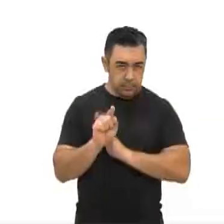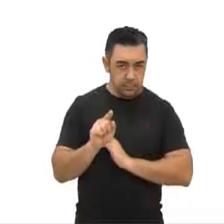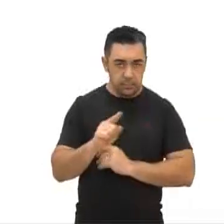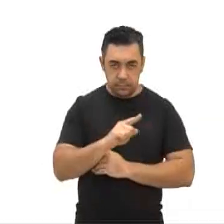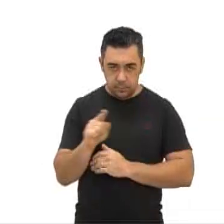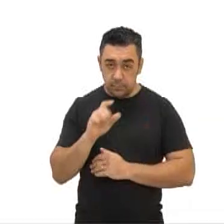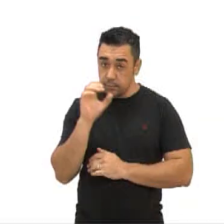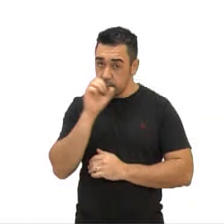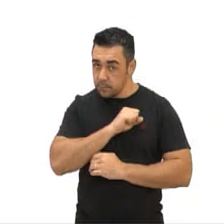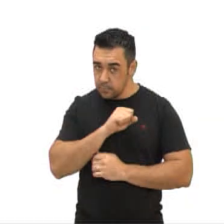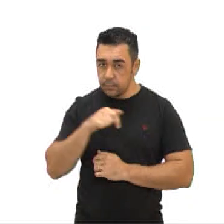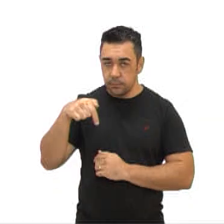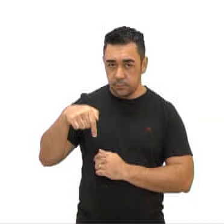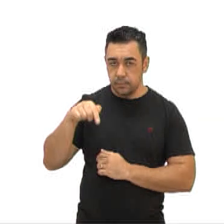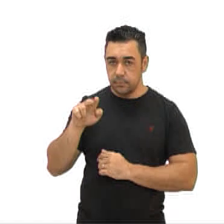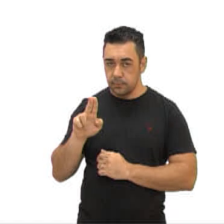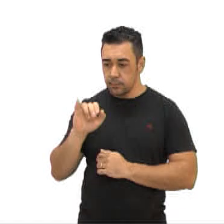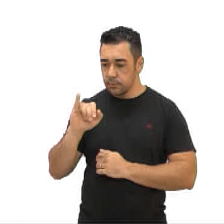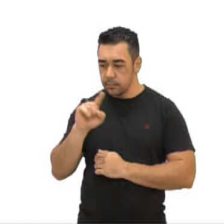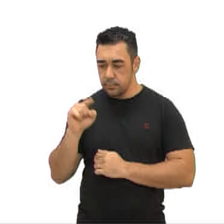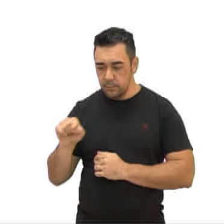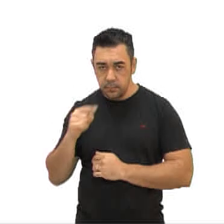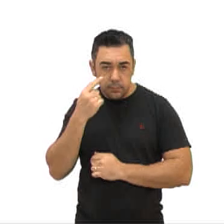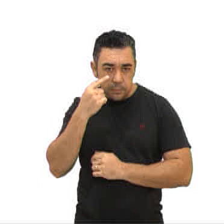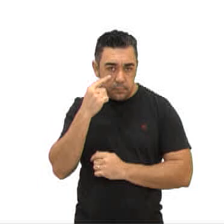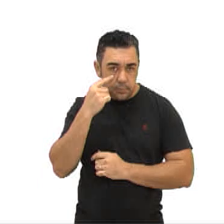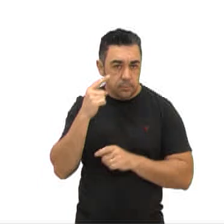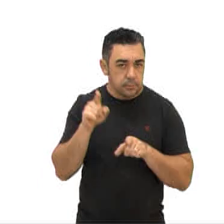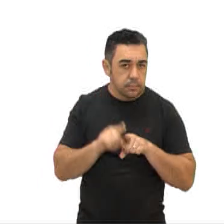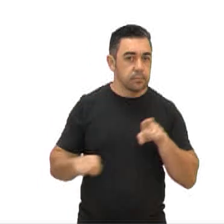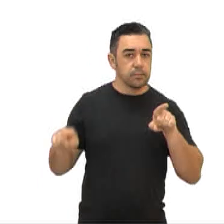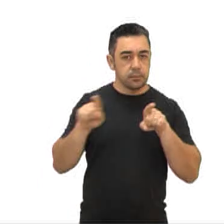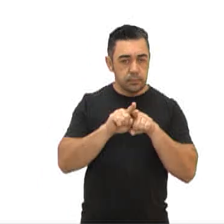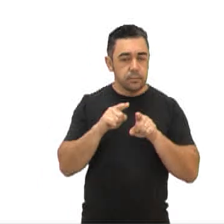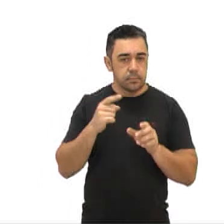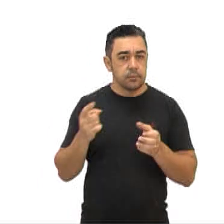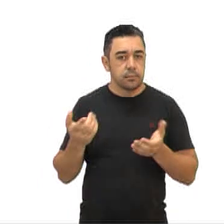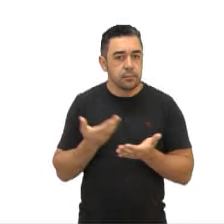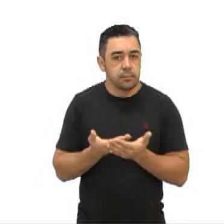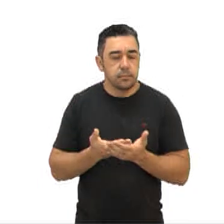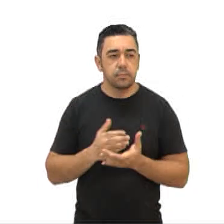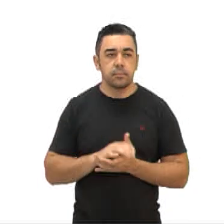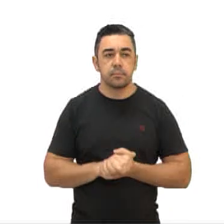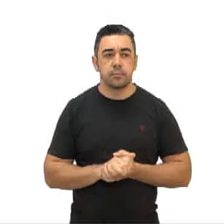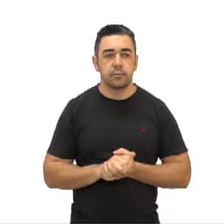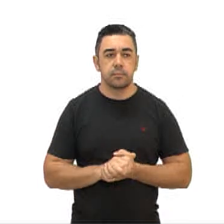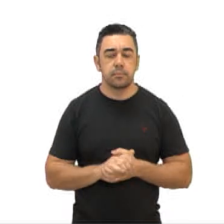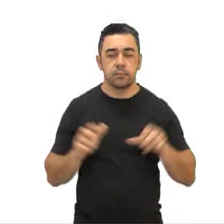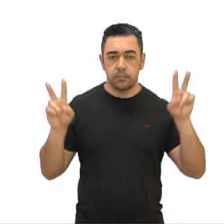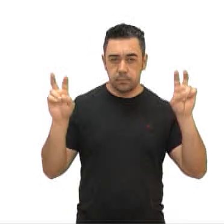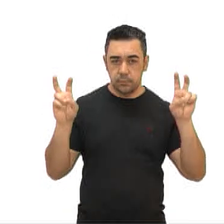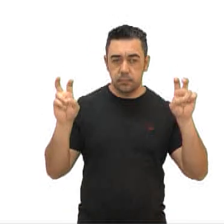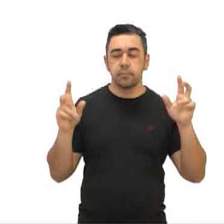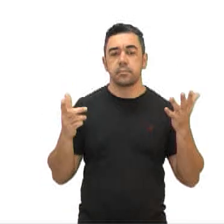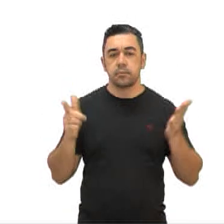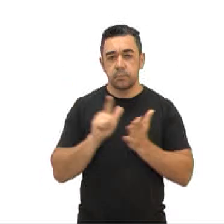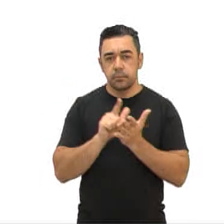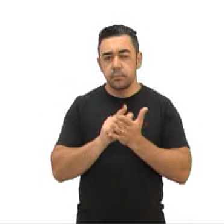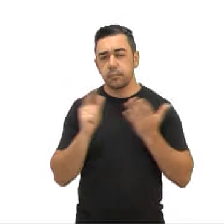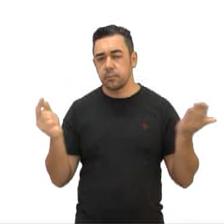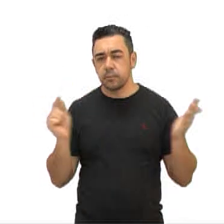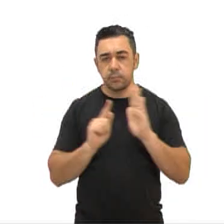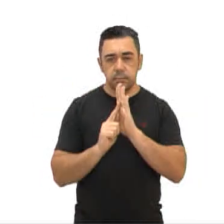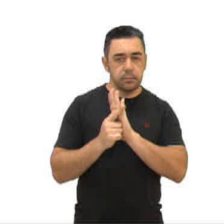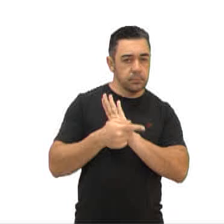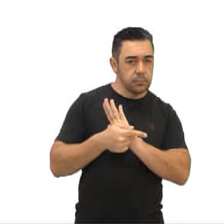quiz, certo? Vamos retomar aí um pouquinho do que nós vimos na aula. El titular é um gênero literário, por